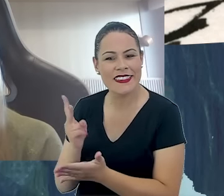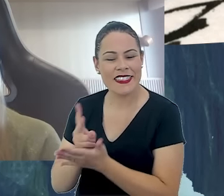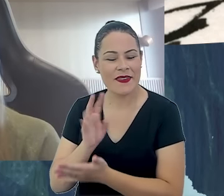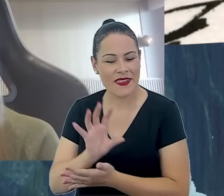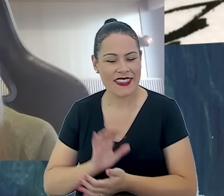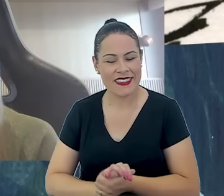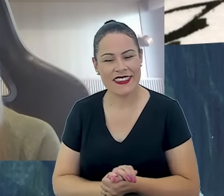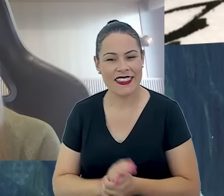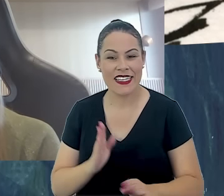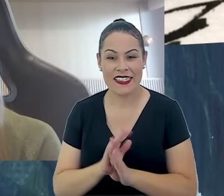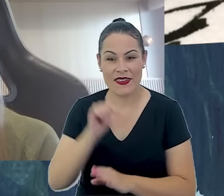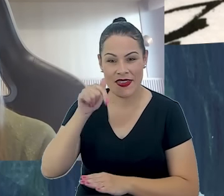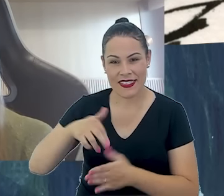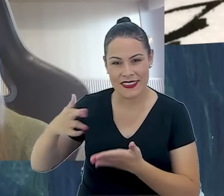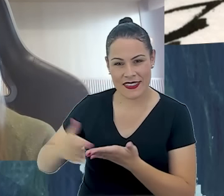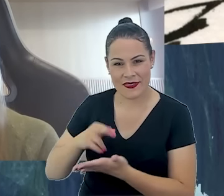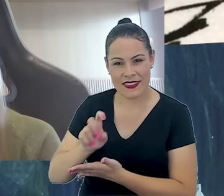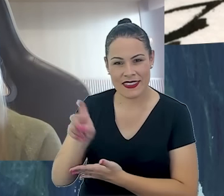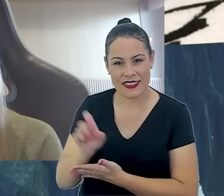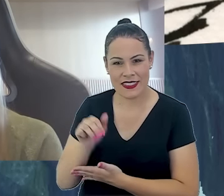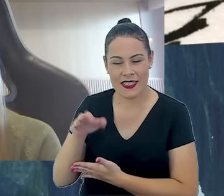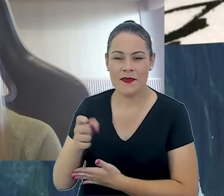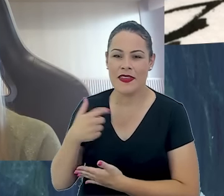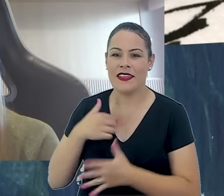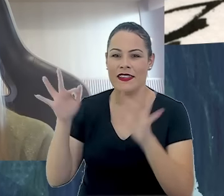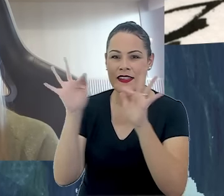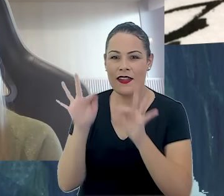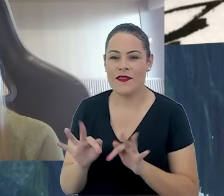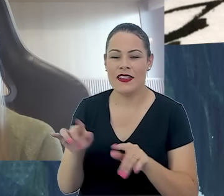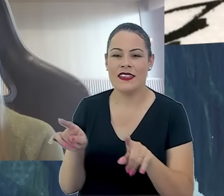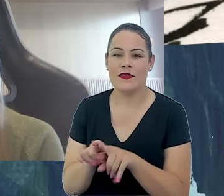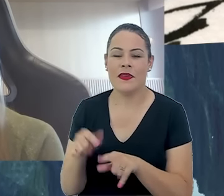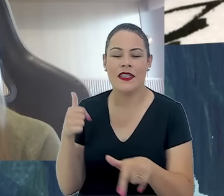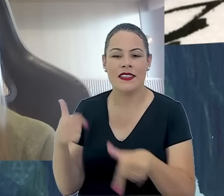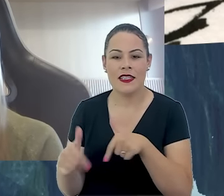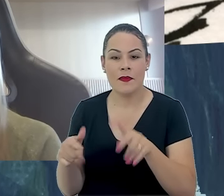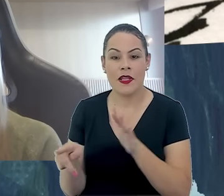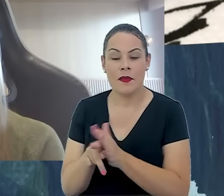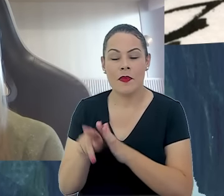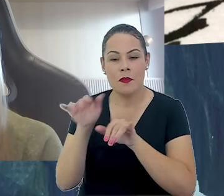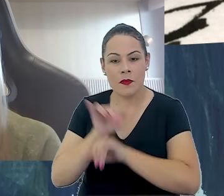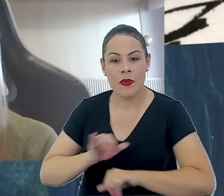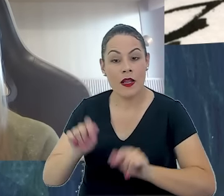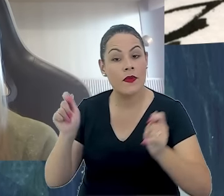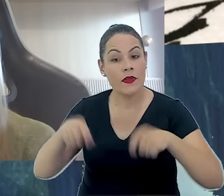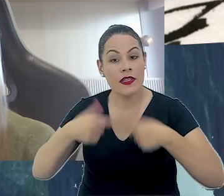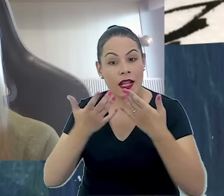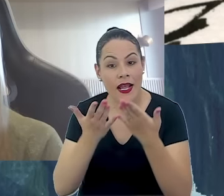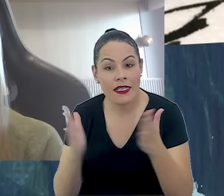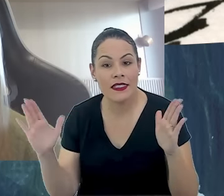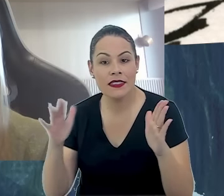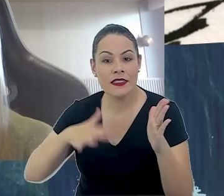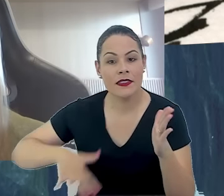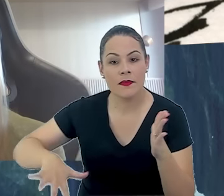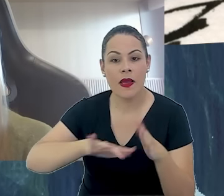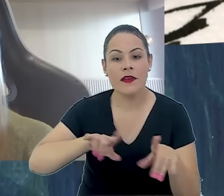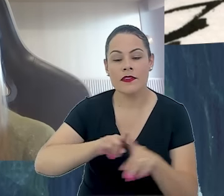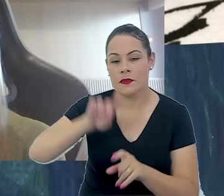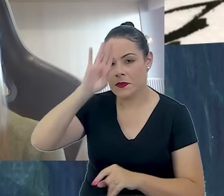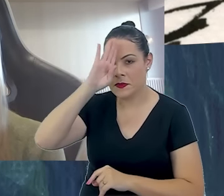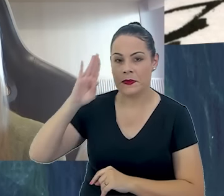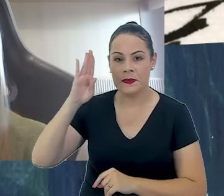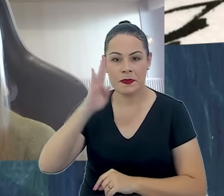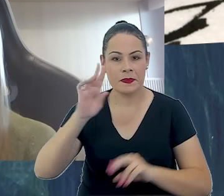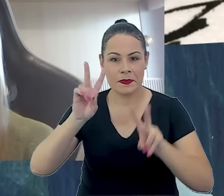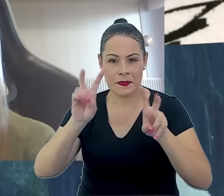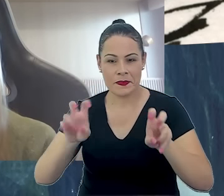é muito isso. Mas aqui na Exame eu também sou feliz de estar numa publicação que dá espaço e